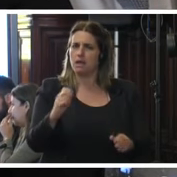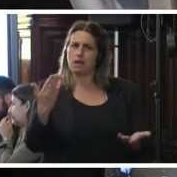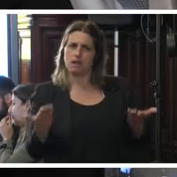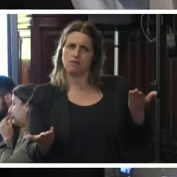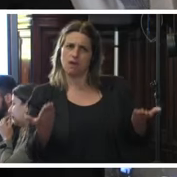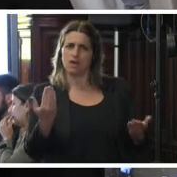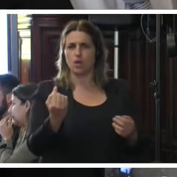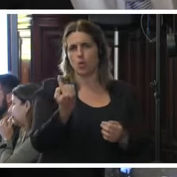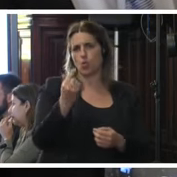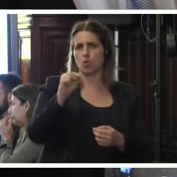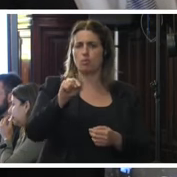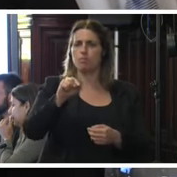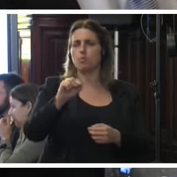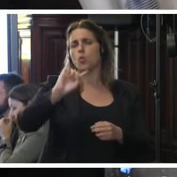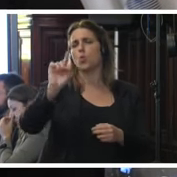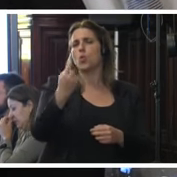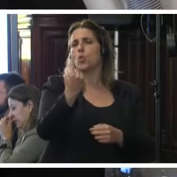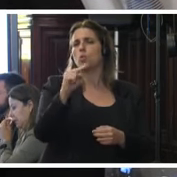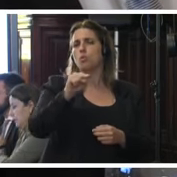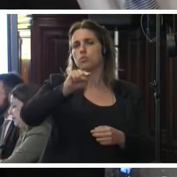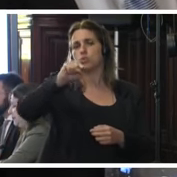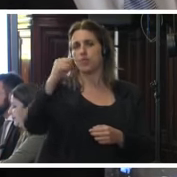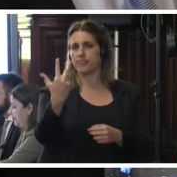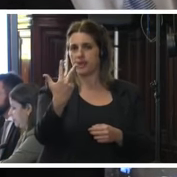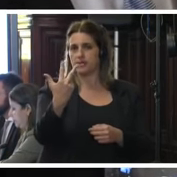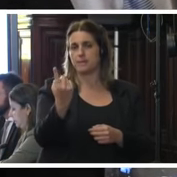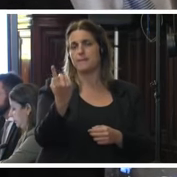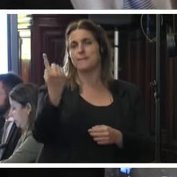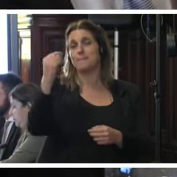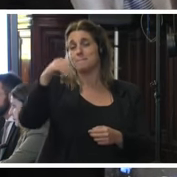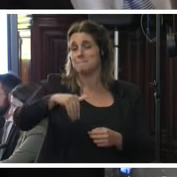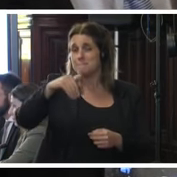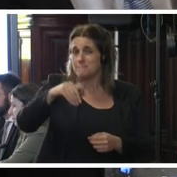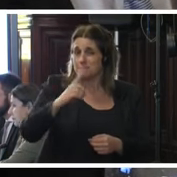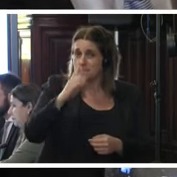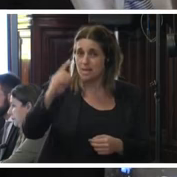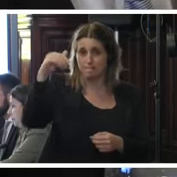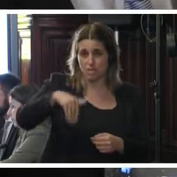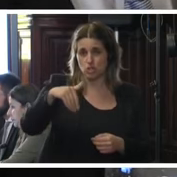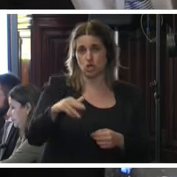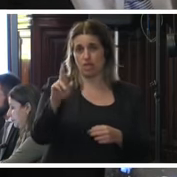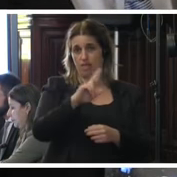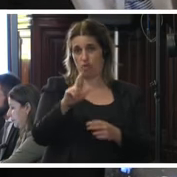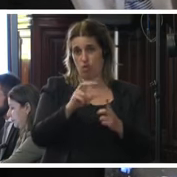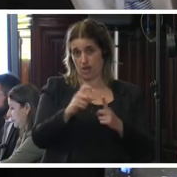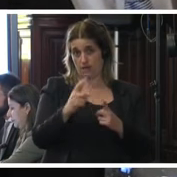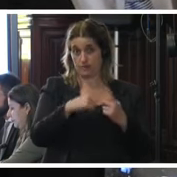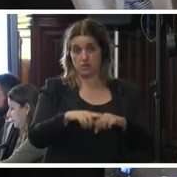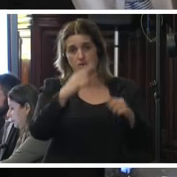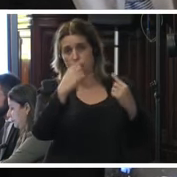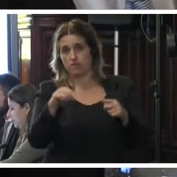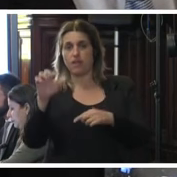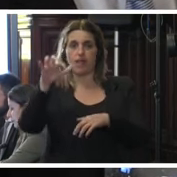US$1,3 bilhões. E envolveu instituições nacionais e locais de diferentes áreas de atuação, segurança, educação,